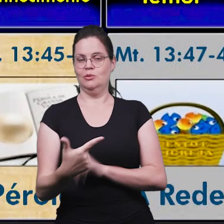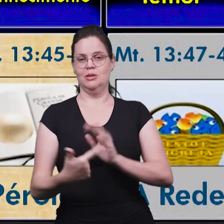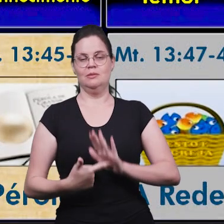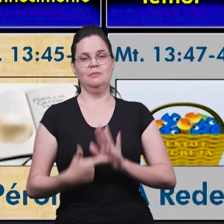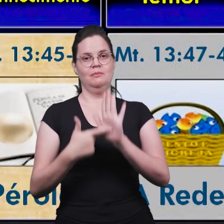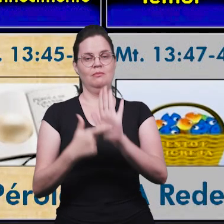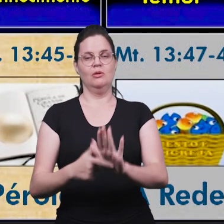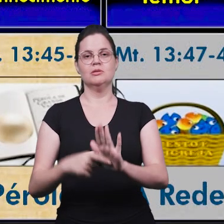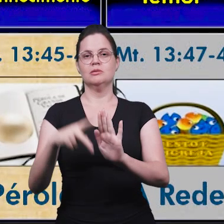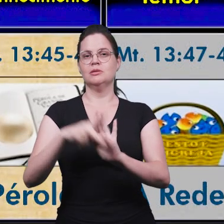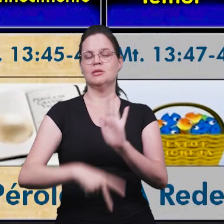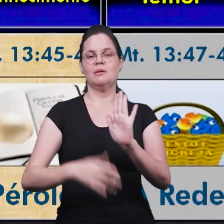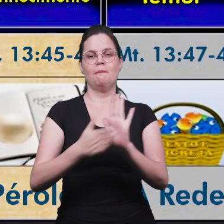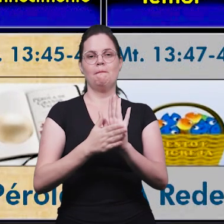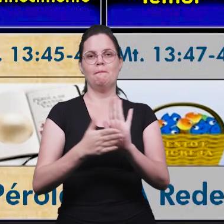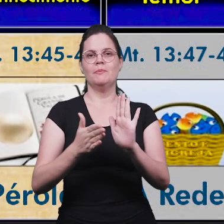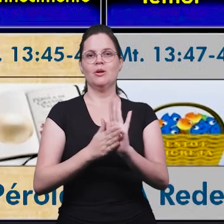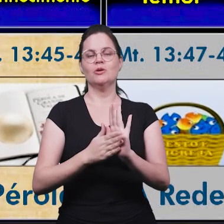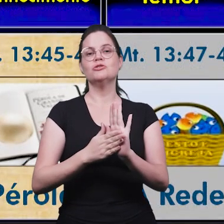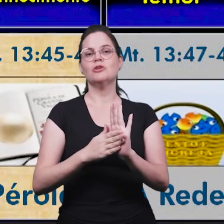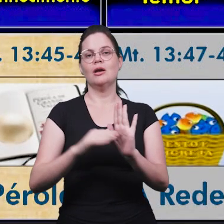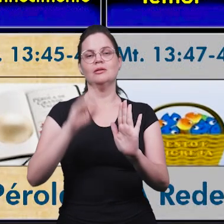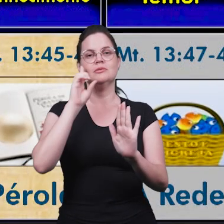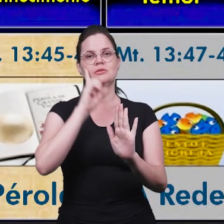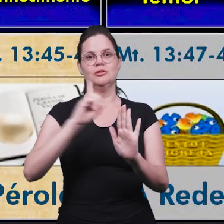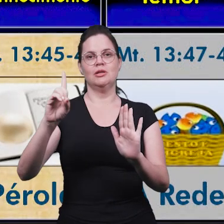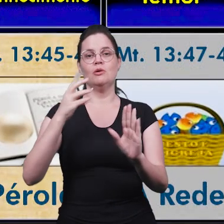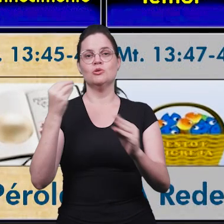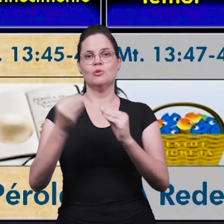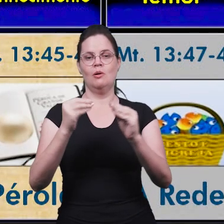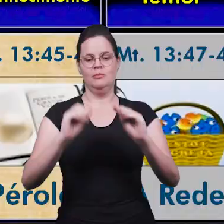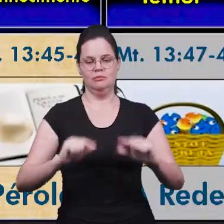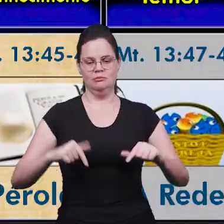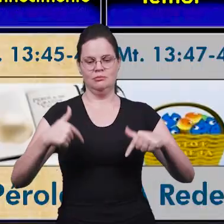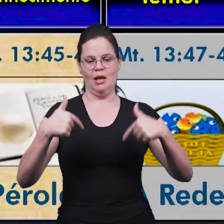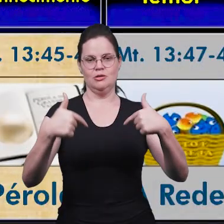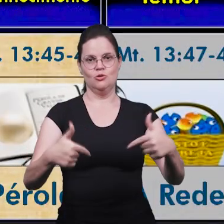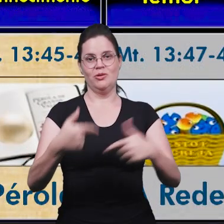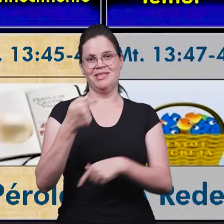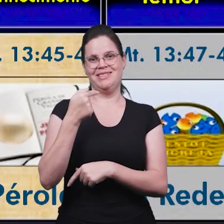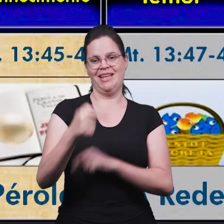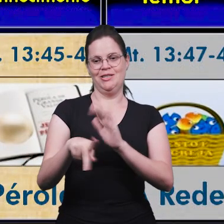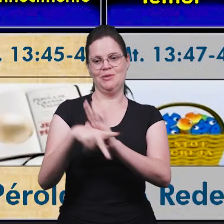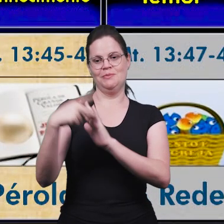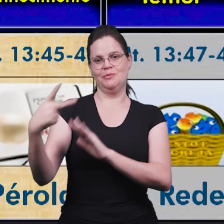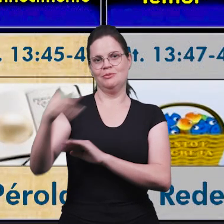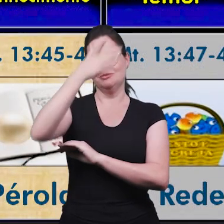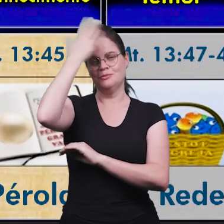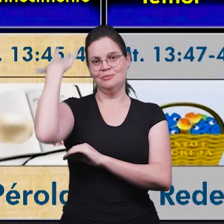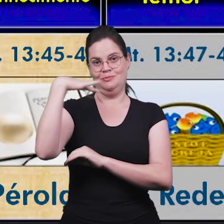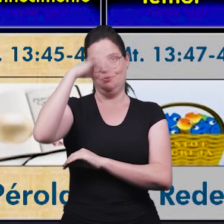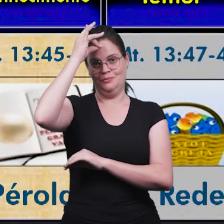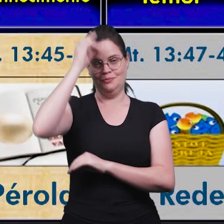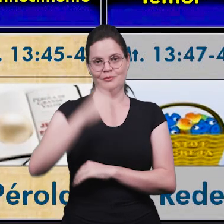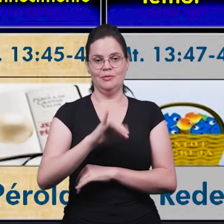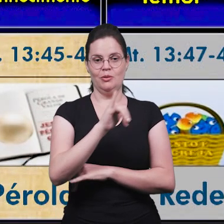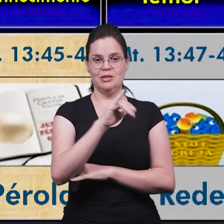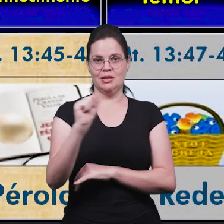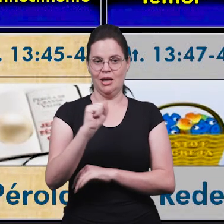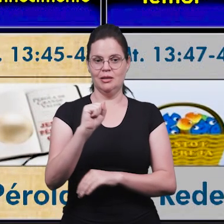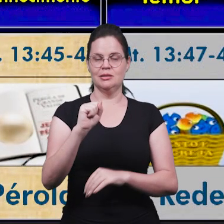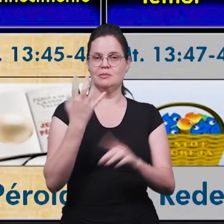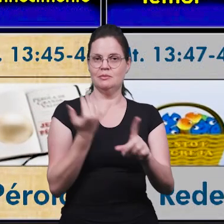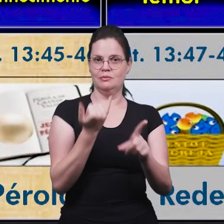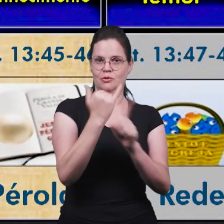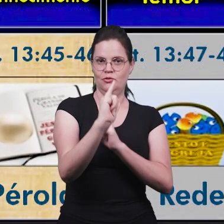esse grande projeto de Deus a respeito das 7 operações do Espírito Santo. Então, na verdade, aquilo que o